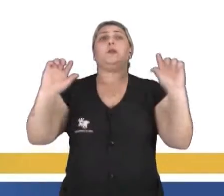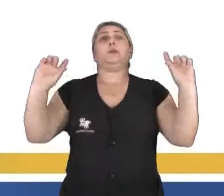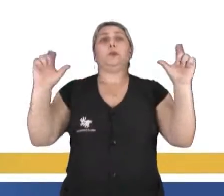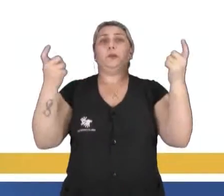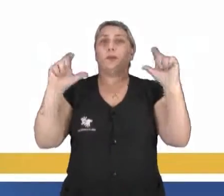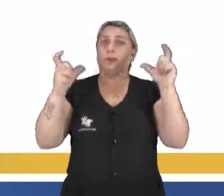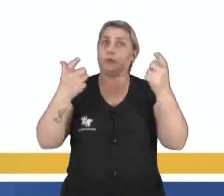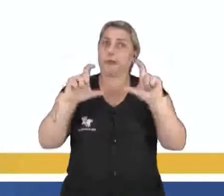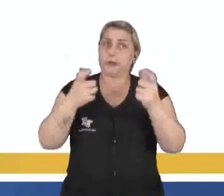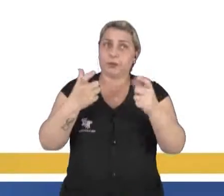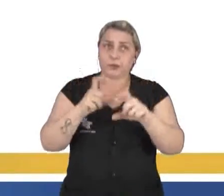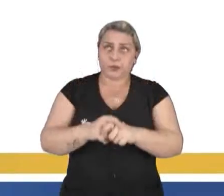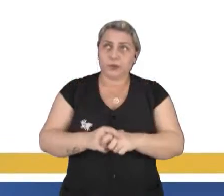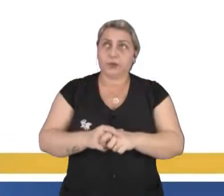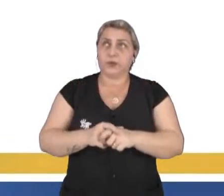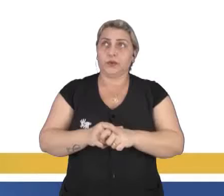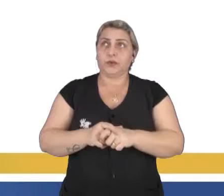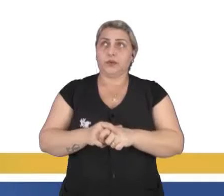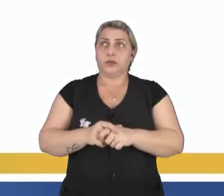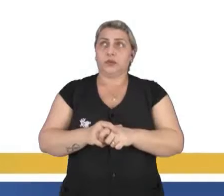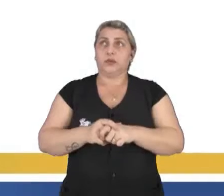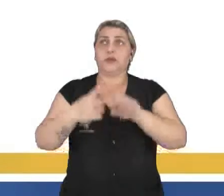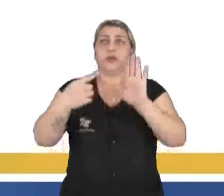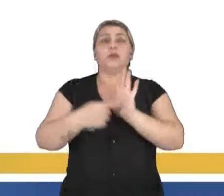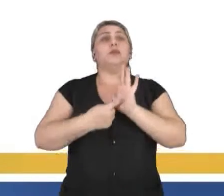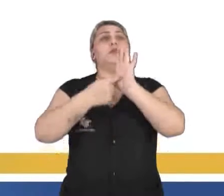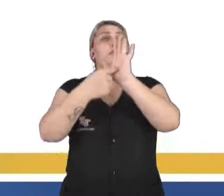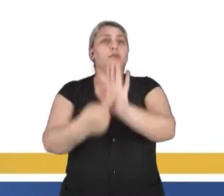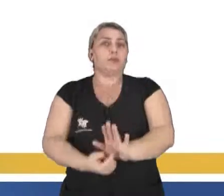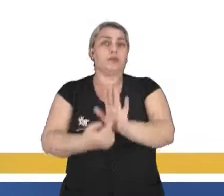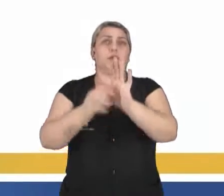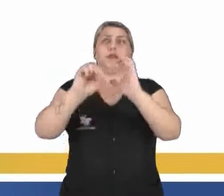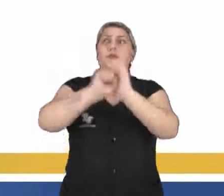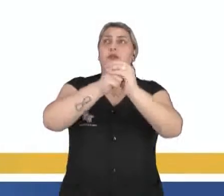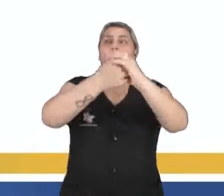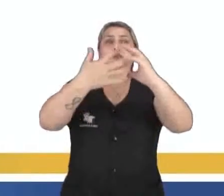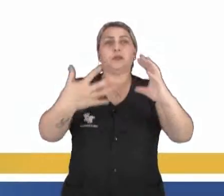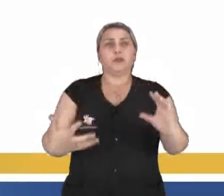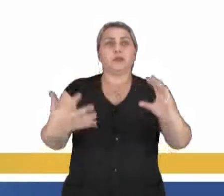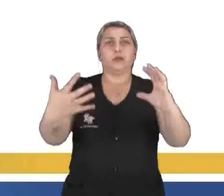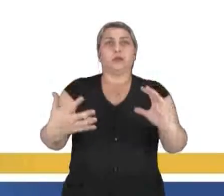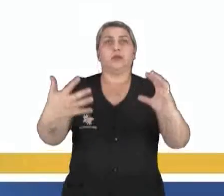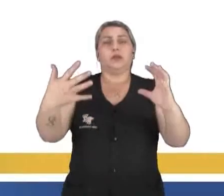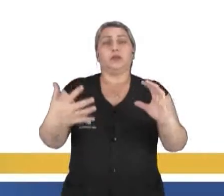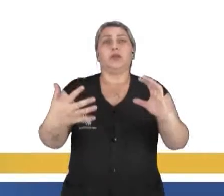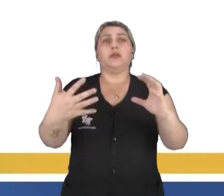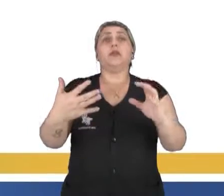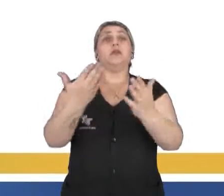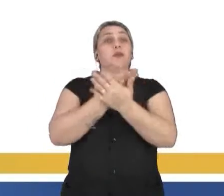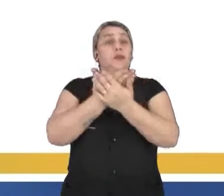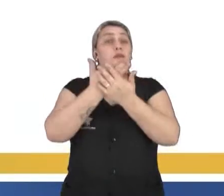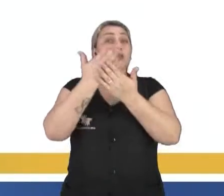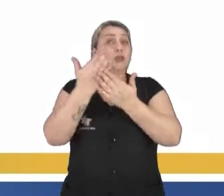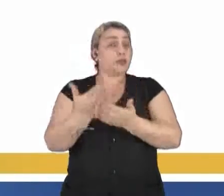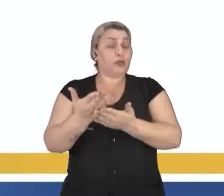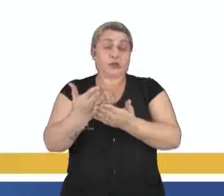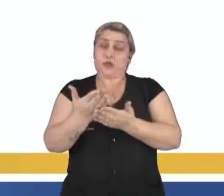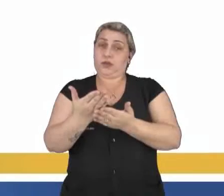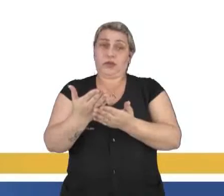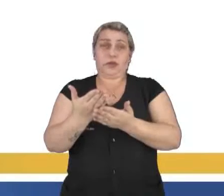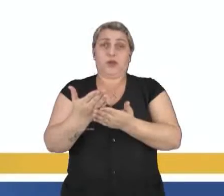reduzidas elas apresentam as seguintes características não inicia com o pronome